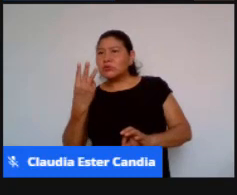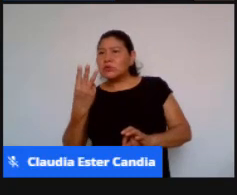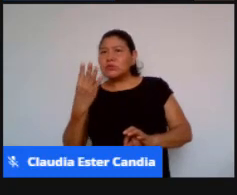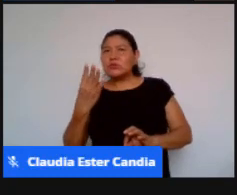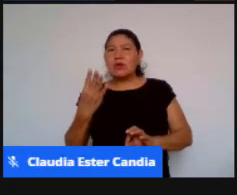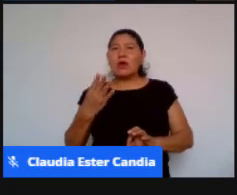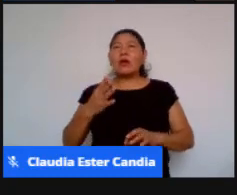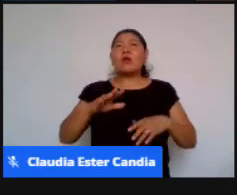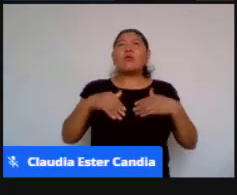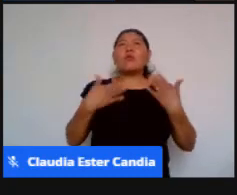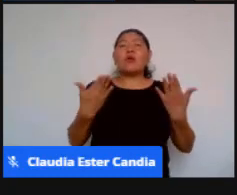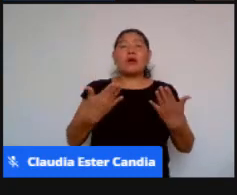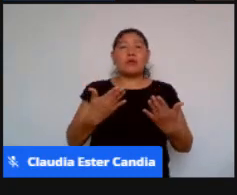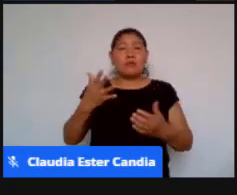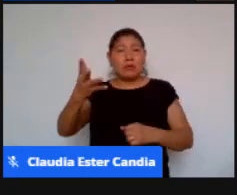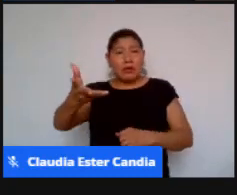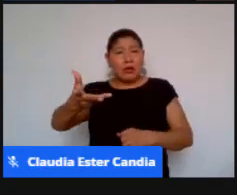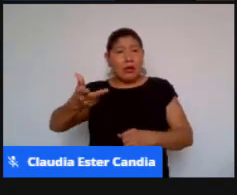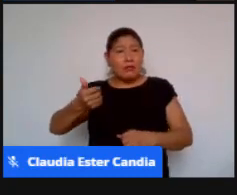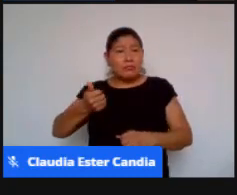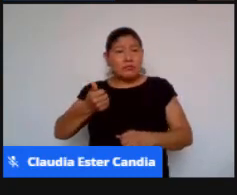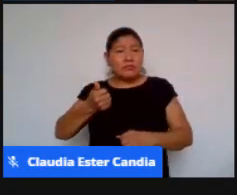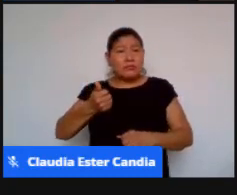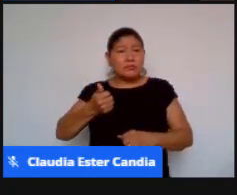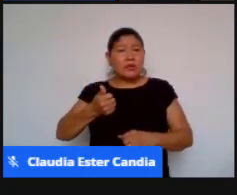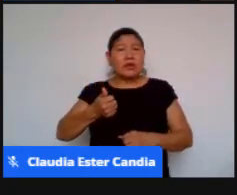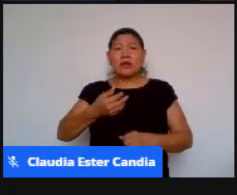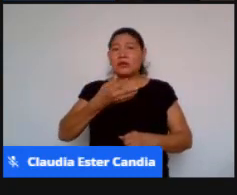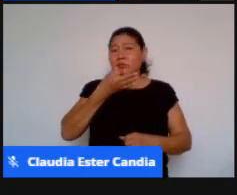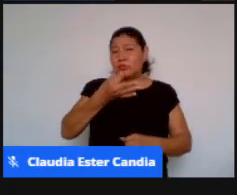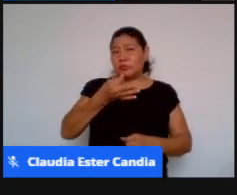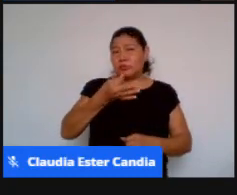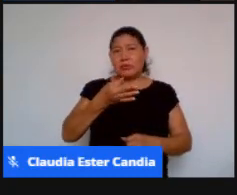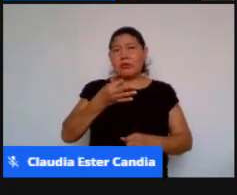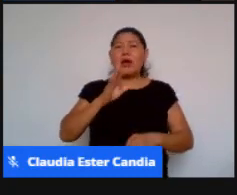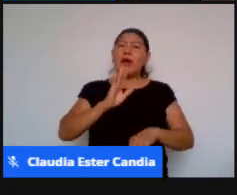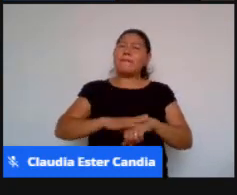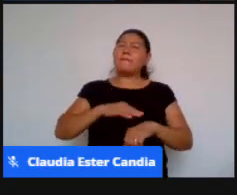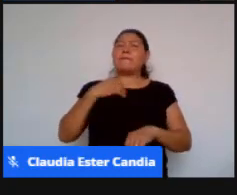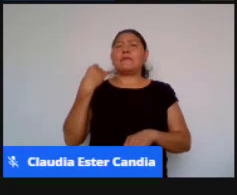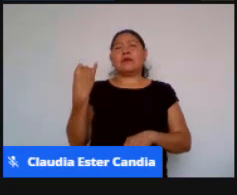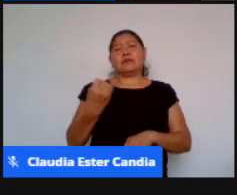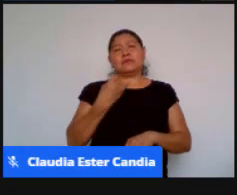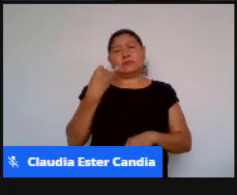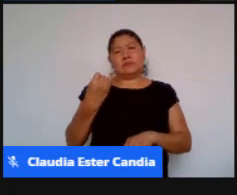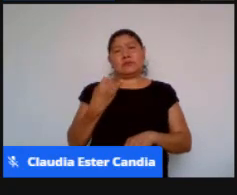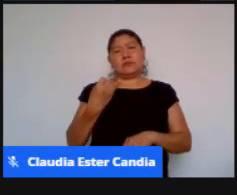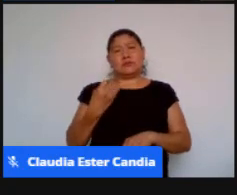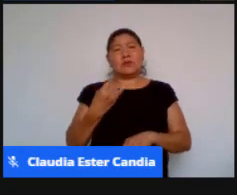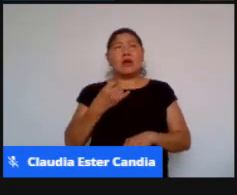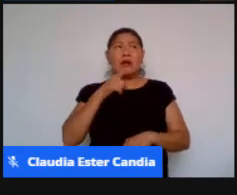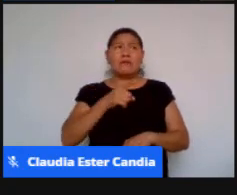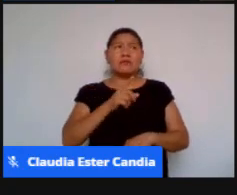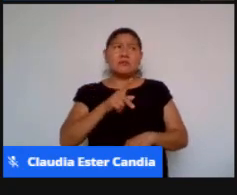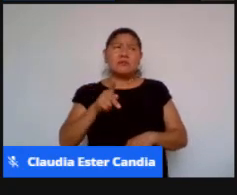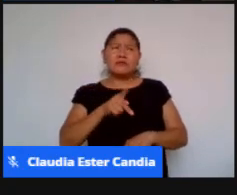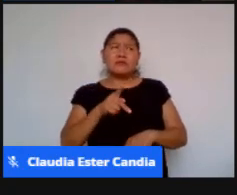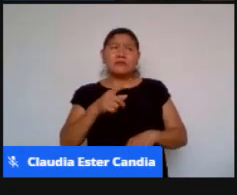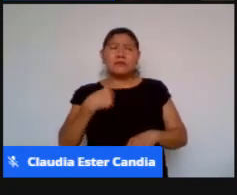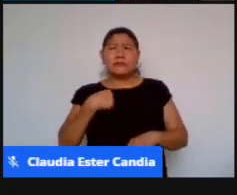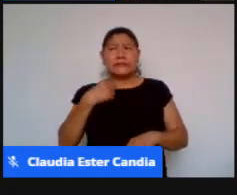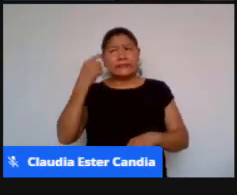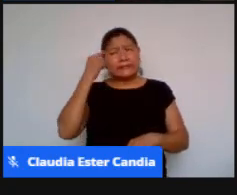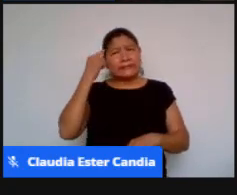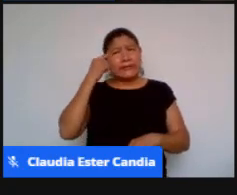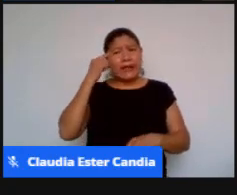nós indicamos? Né? Habilidades que nós achamos que são essenciais. É lógico que você, professor, vai falar assim, puxa, faltou essa